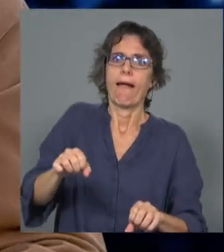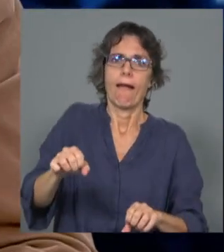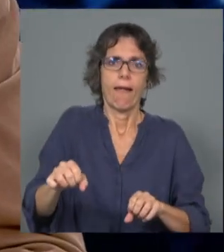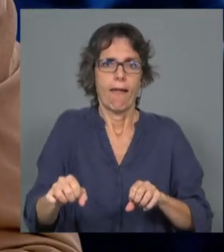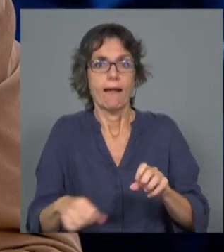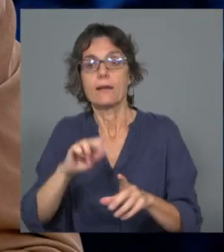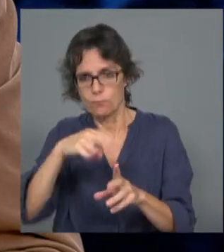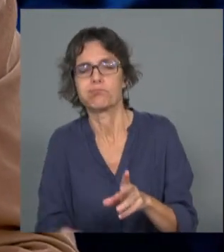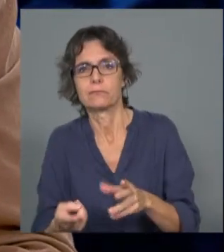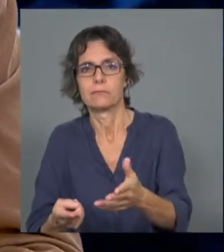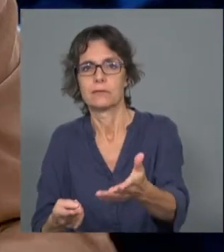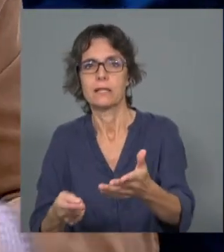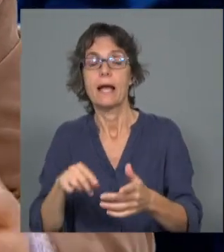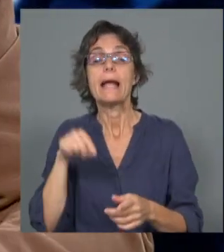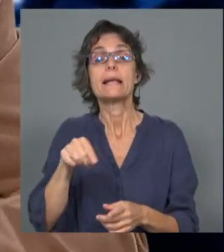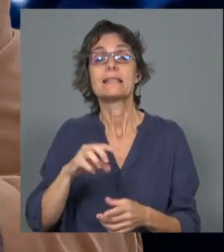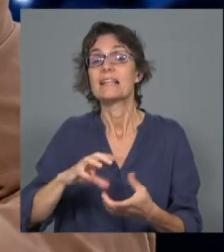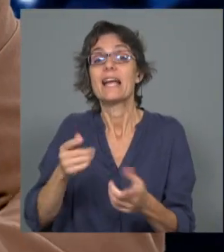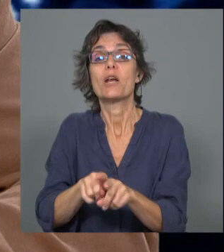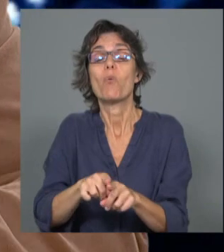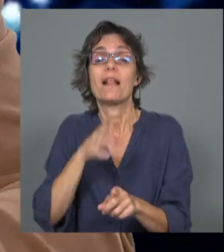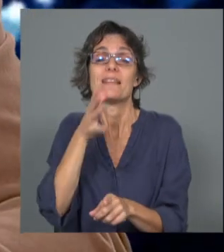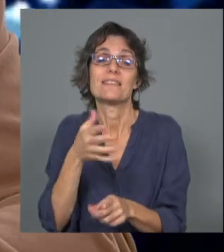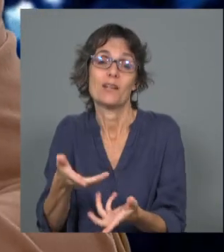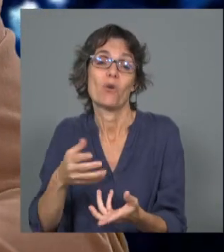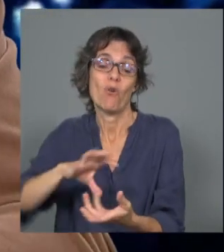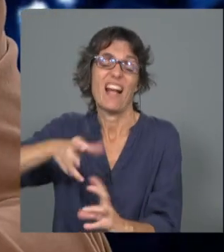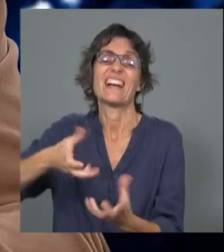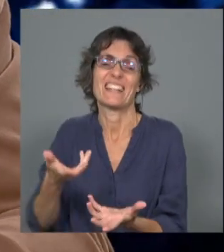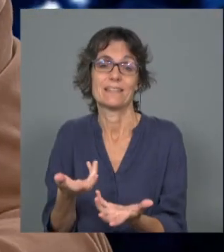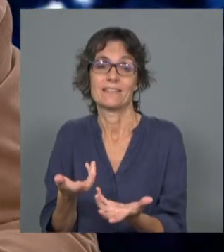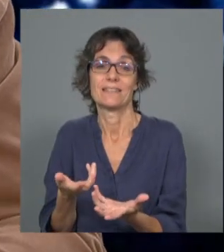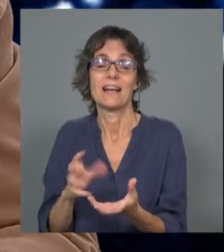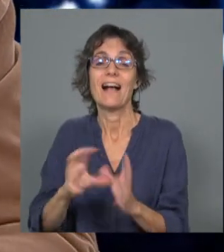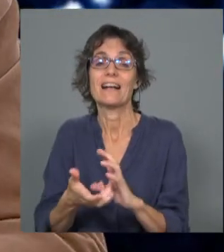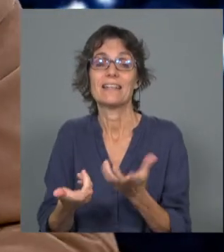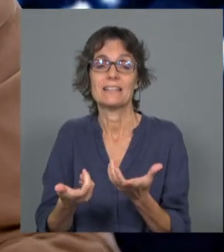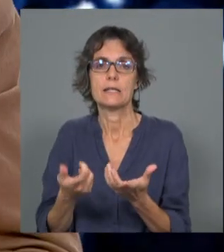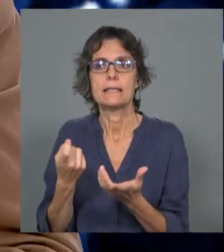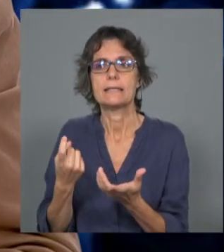A crise obriga a bicicleta europeia a andar um bocadinho mais depressa, não é?